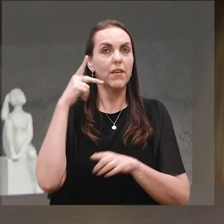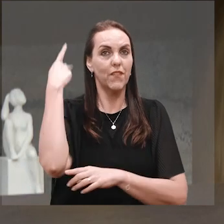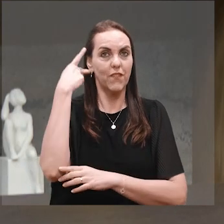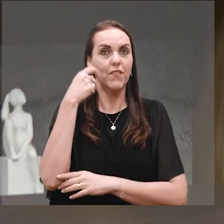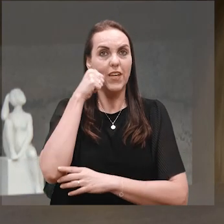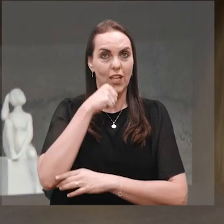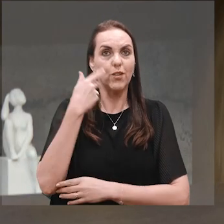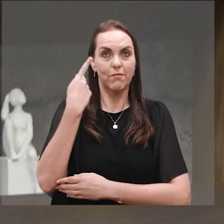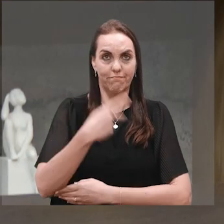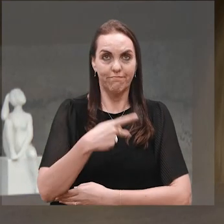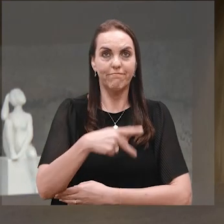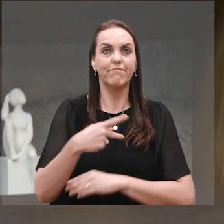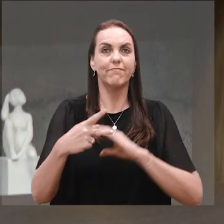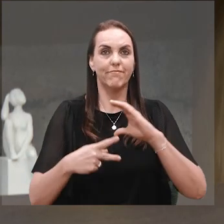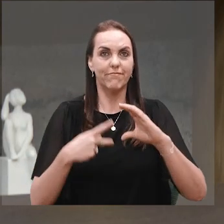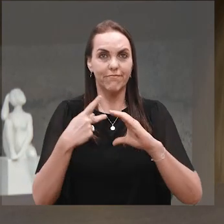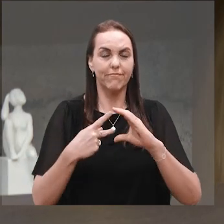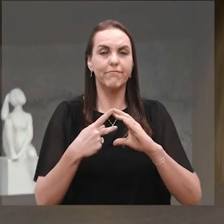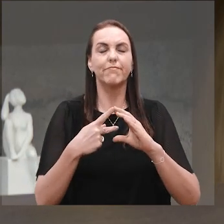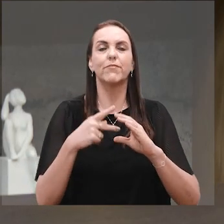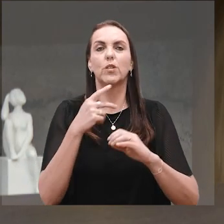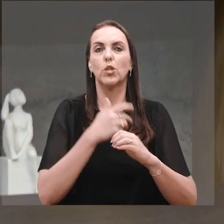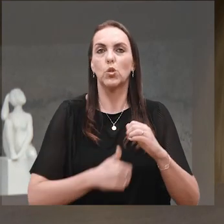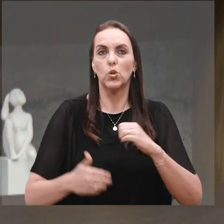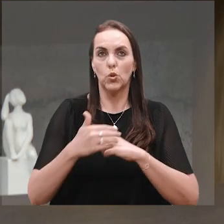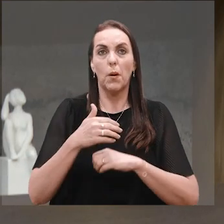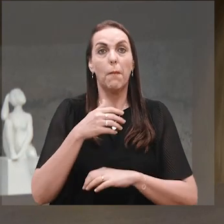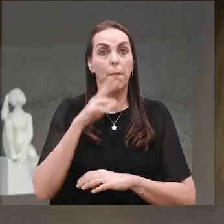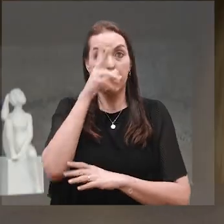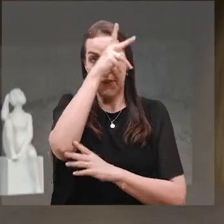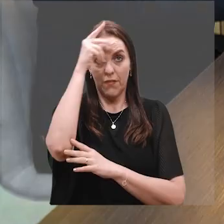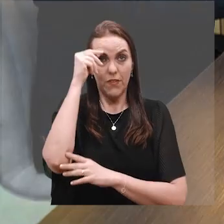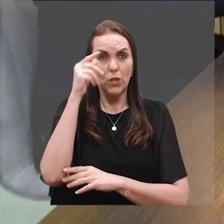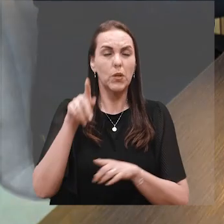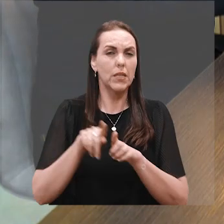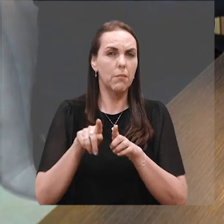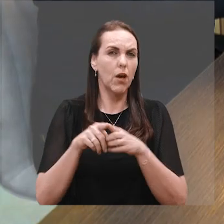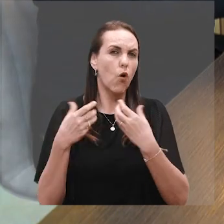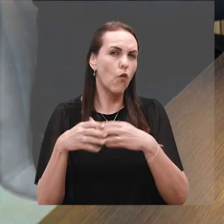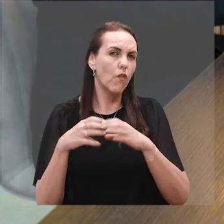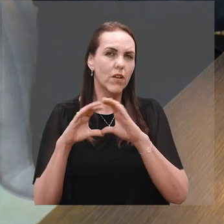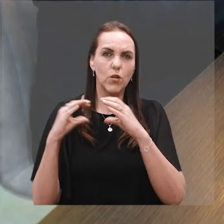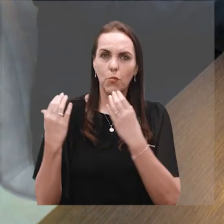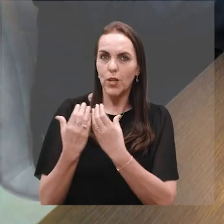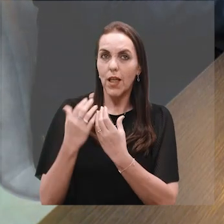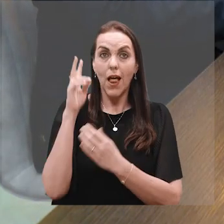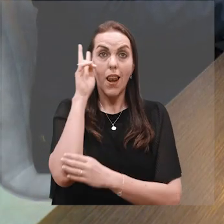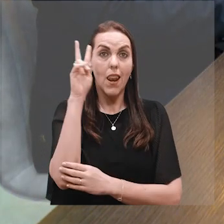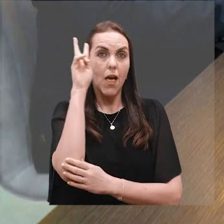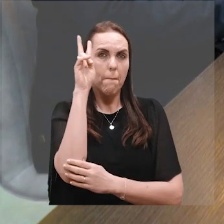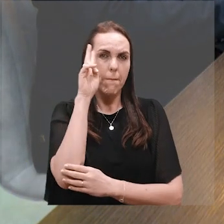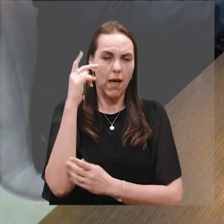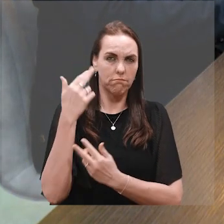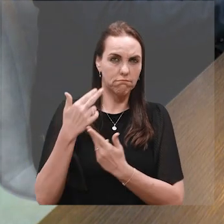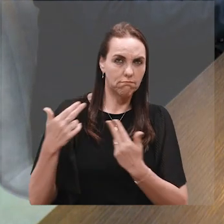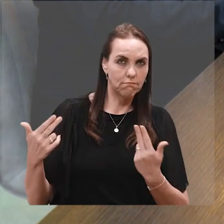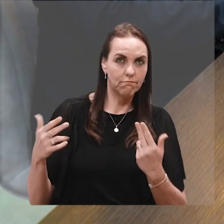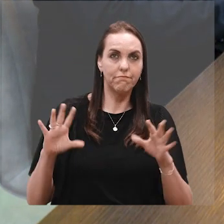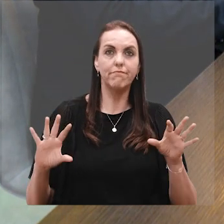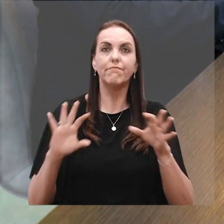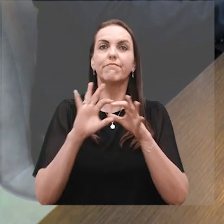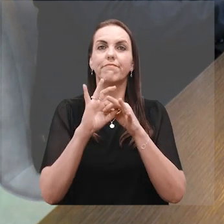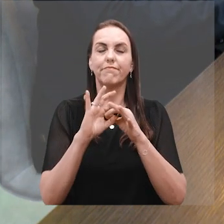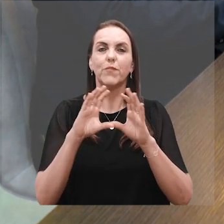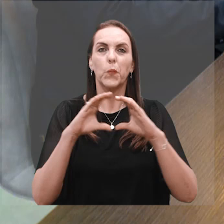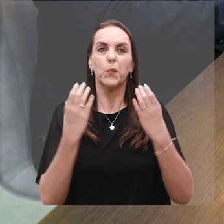vereadora desta casa, subprefeita, tem toda uma vivência comunitária. Eu gostaria de lembrar um pouco disso, o seu engajamento com